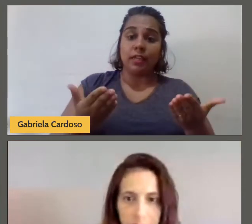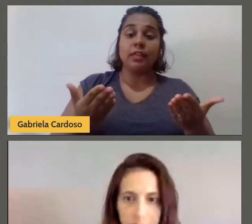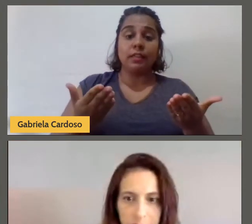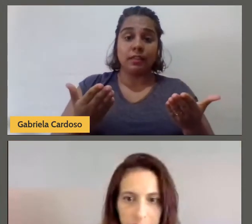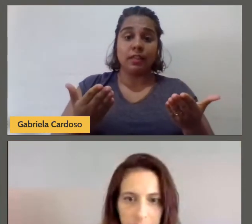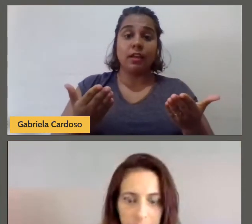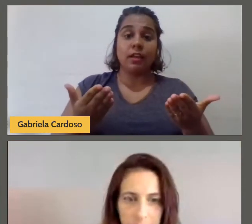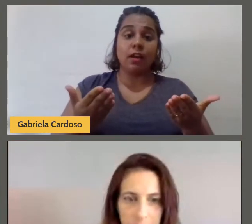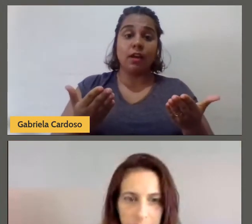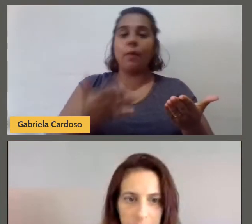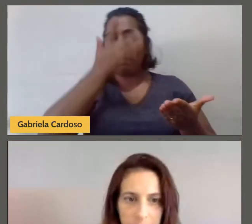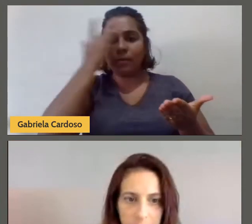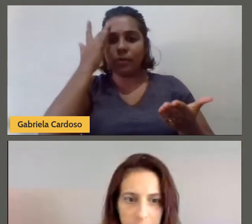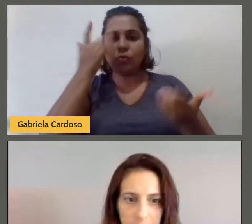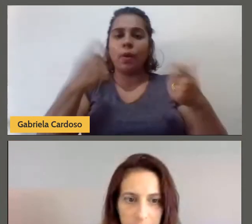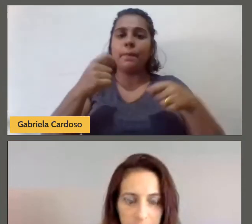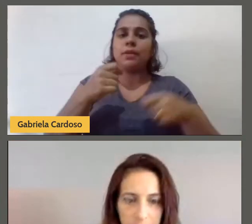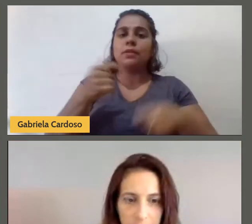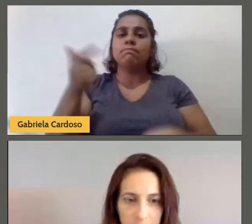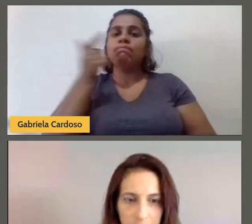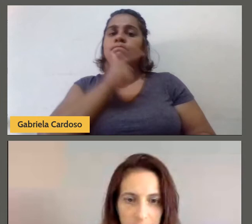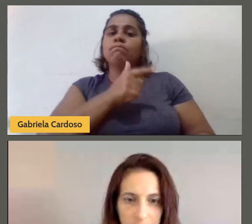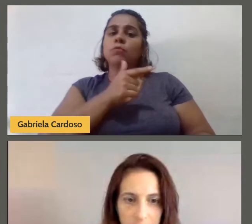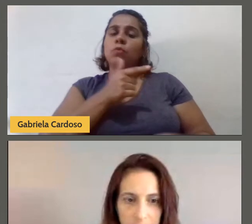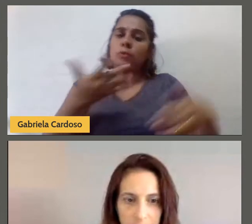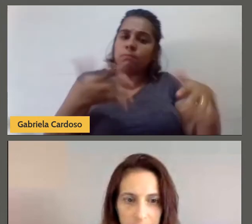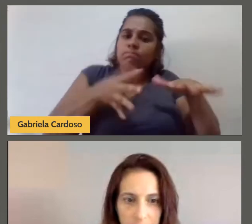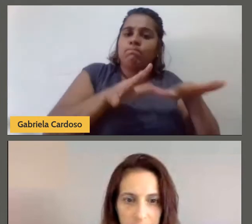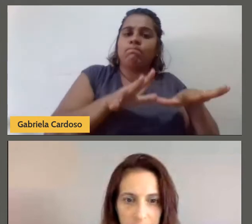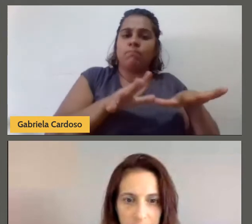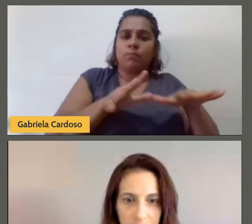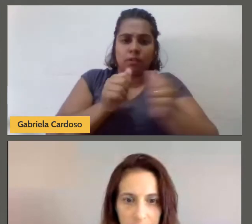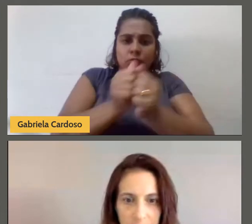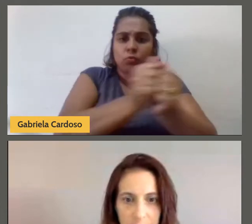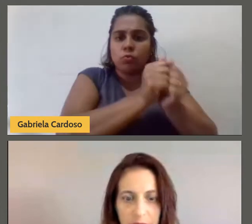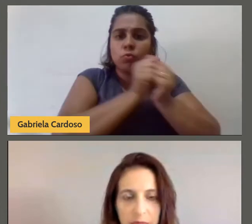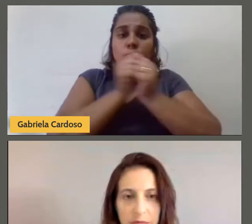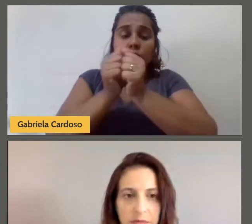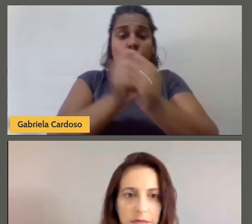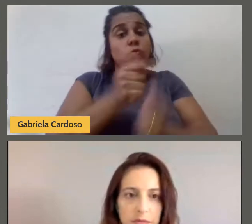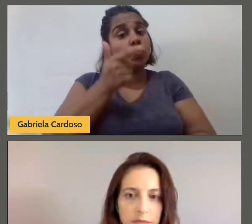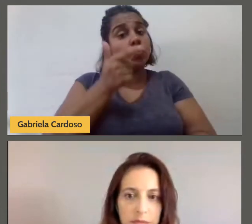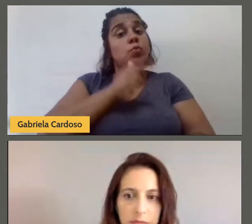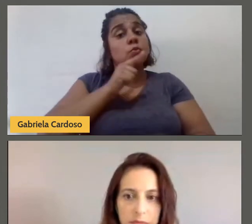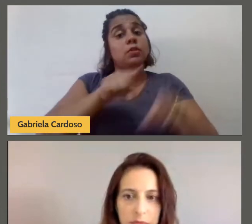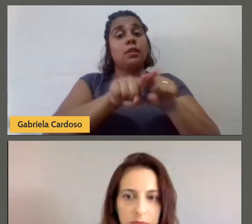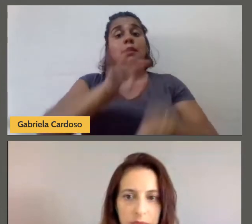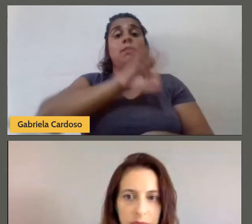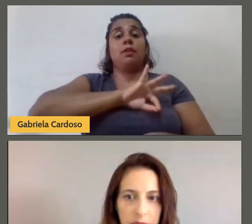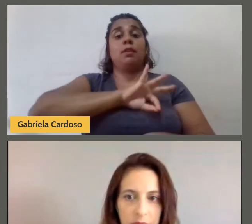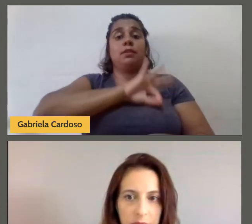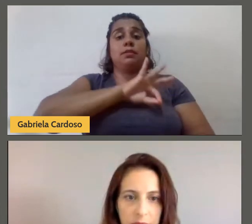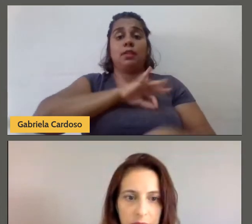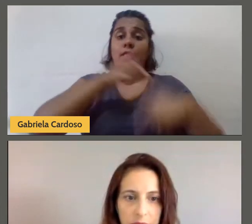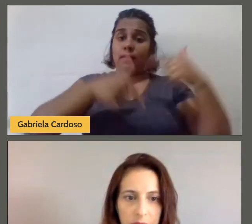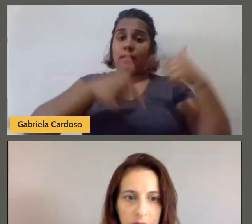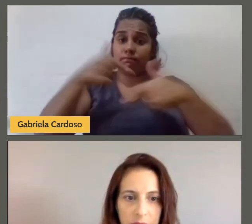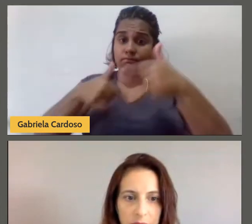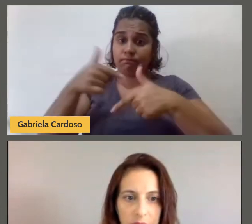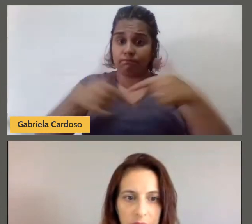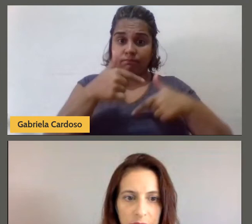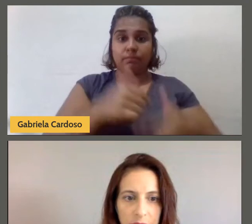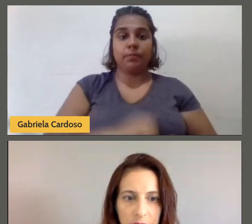de se integrar, ou seja, de estar junto com gerando renda. E aí,